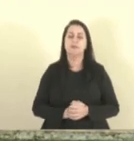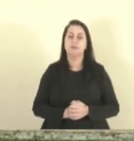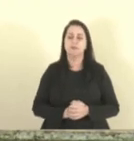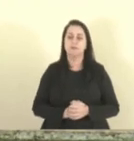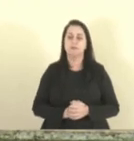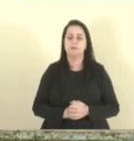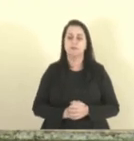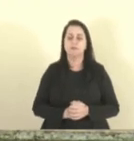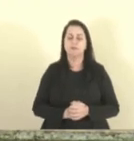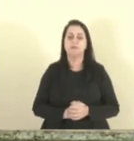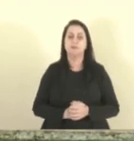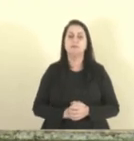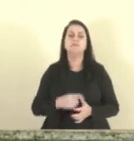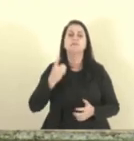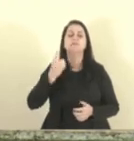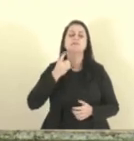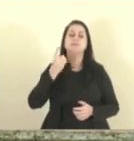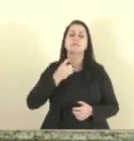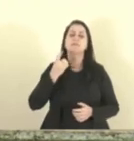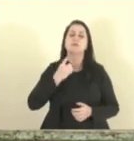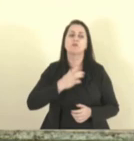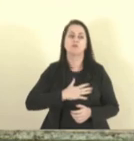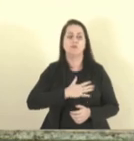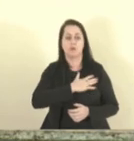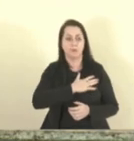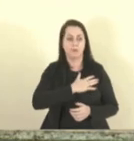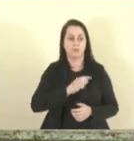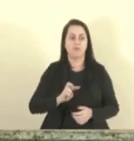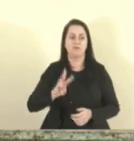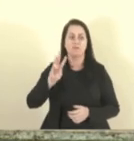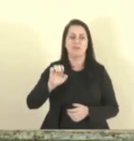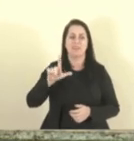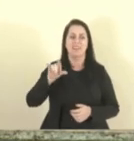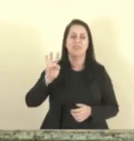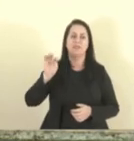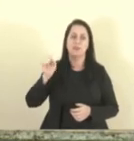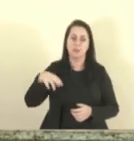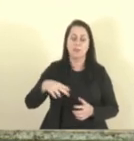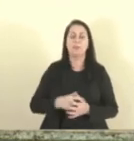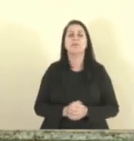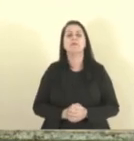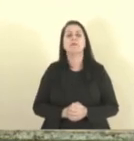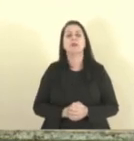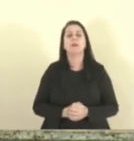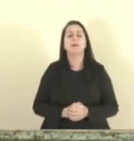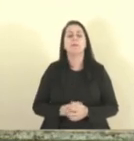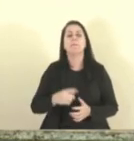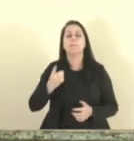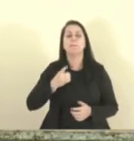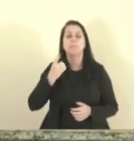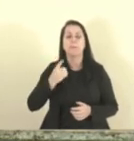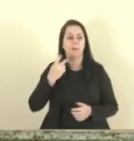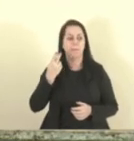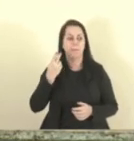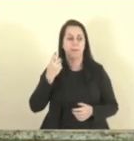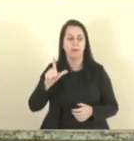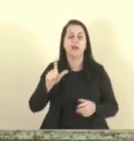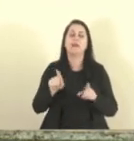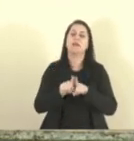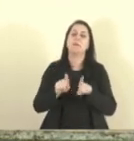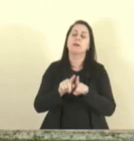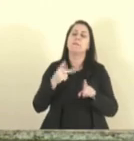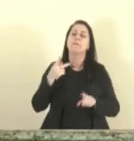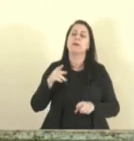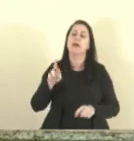Com a palavra, deputado Coronel Wellington, líder do Bloco Parlamentar, Republicanos, PL e PRD.